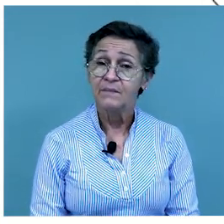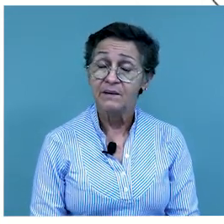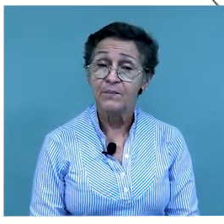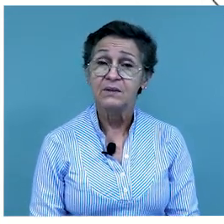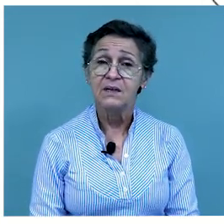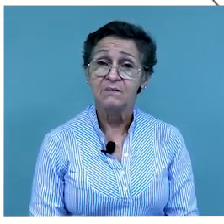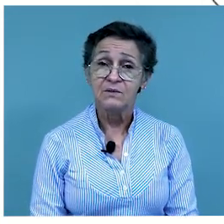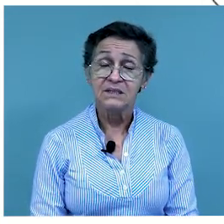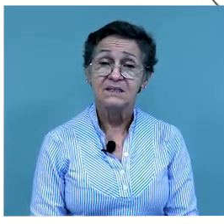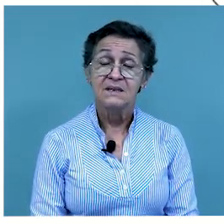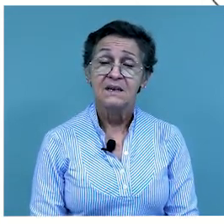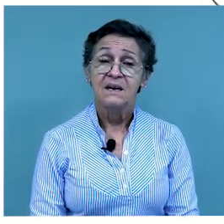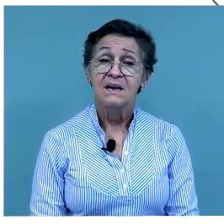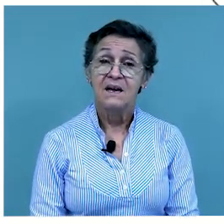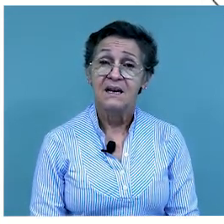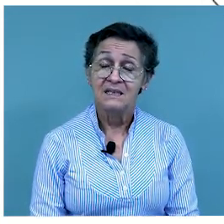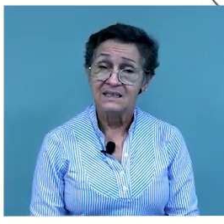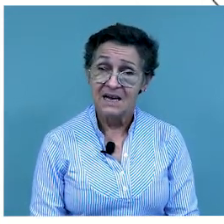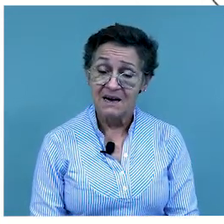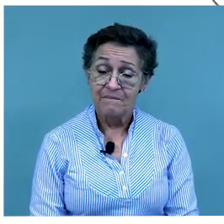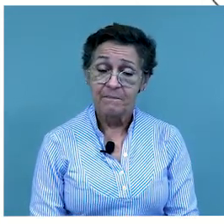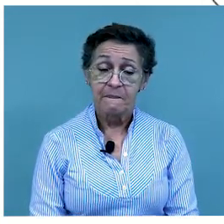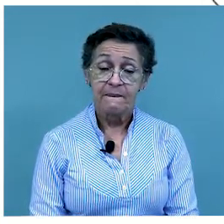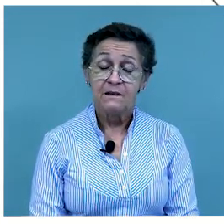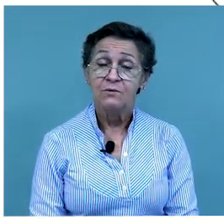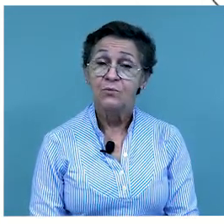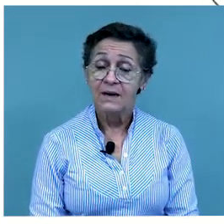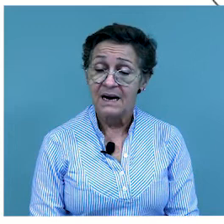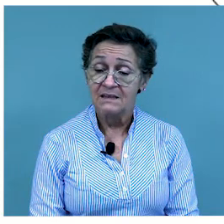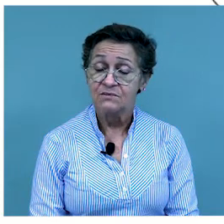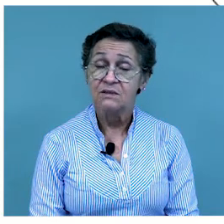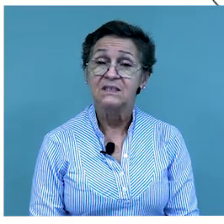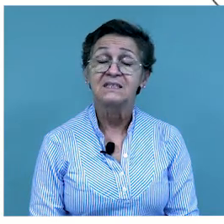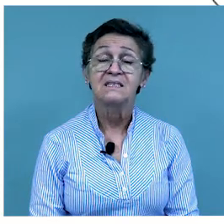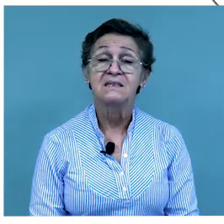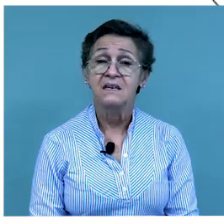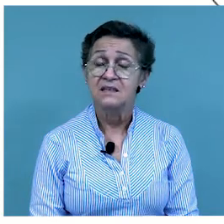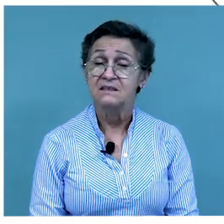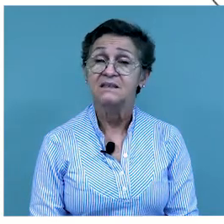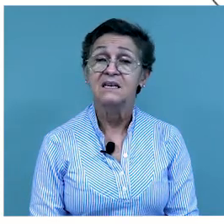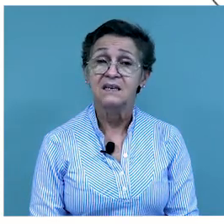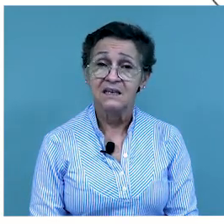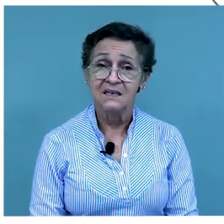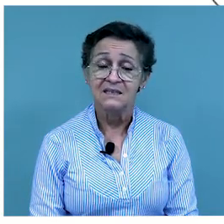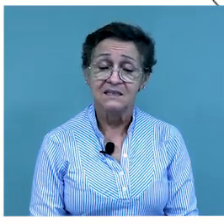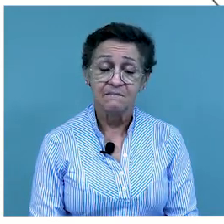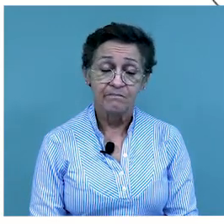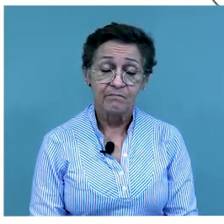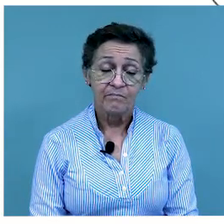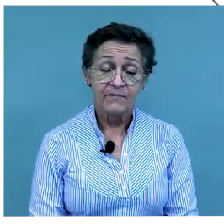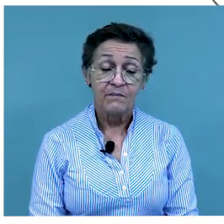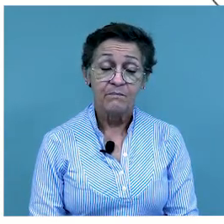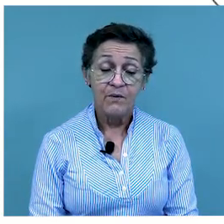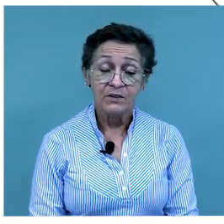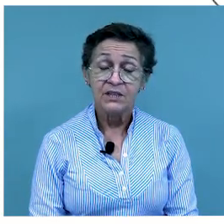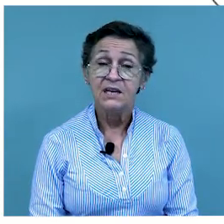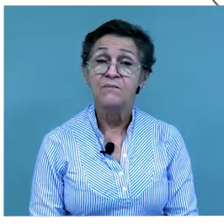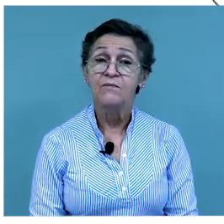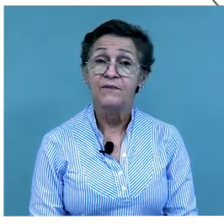e também podemos realizar no caso que se tenha triquíase